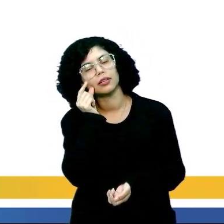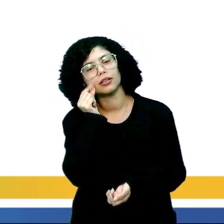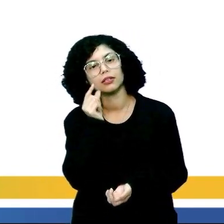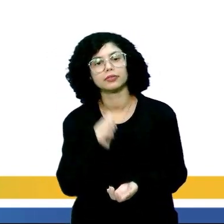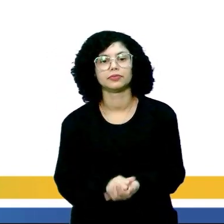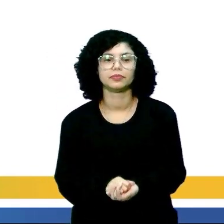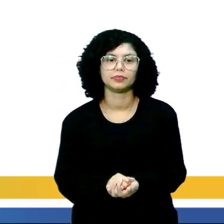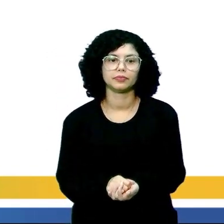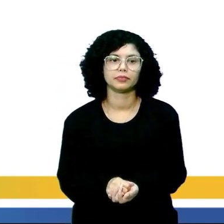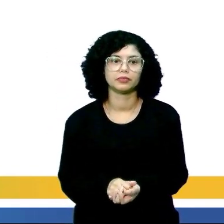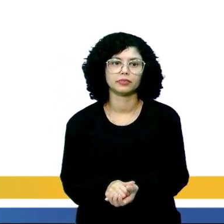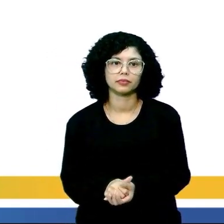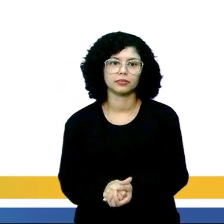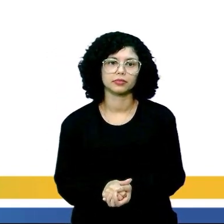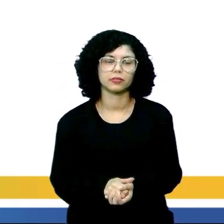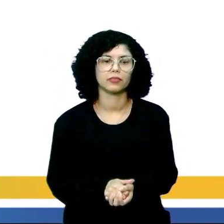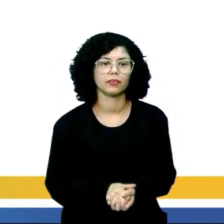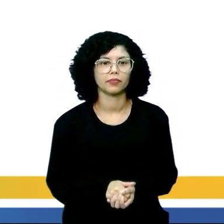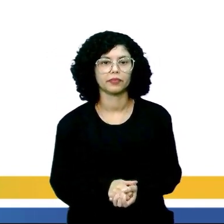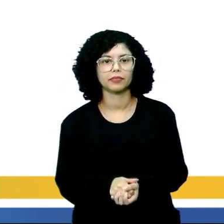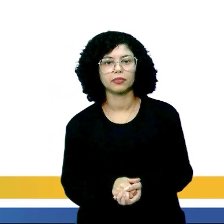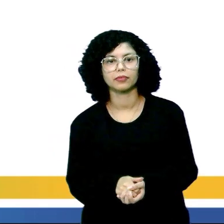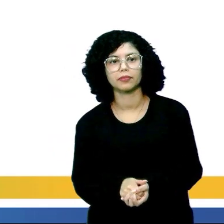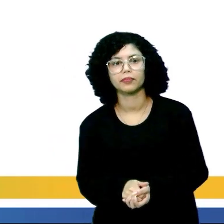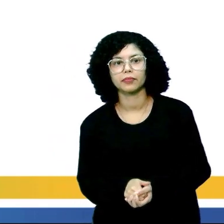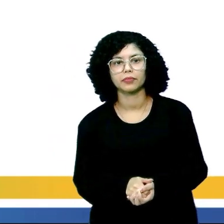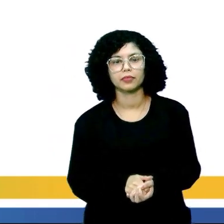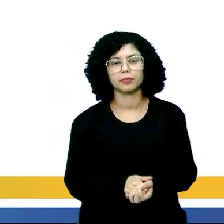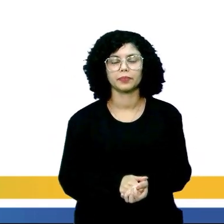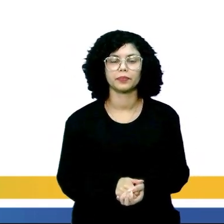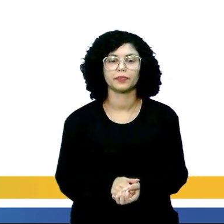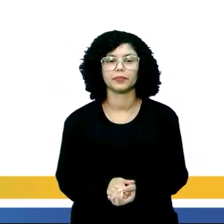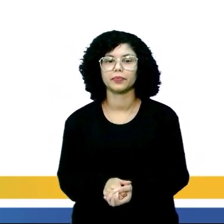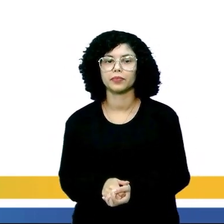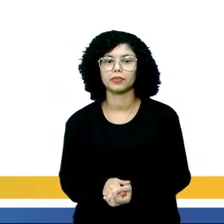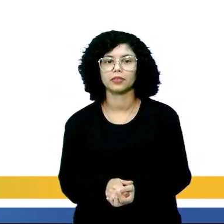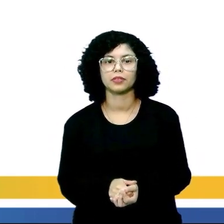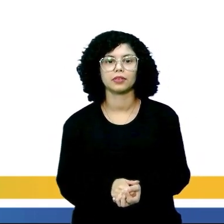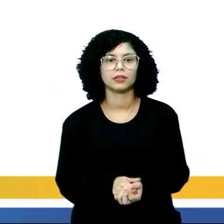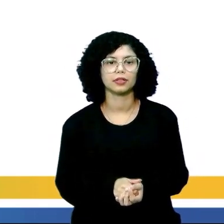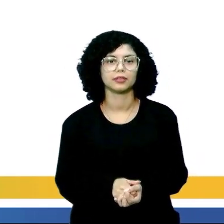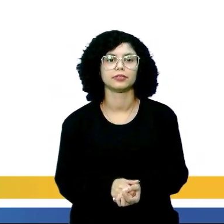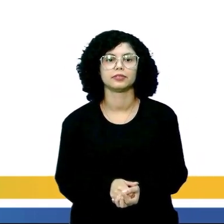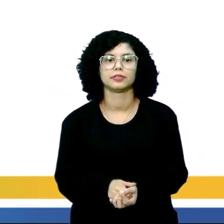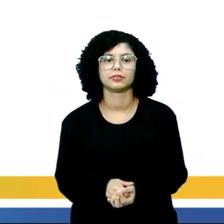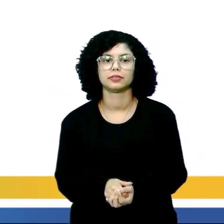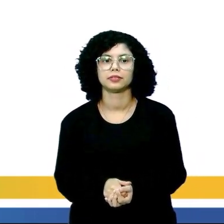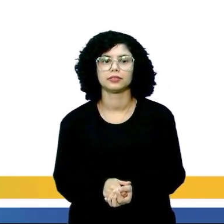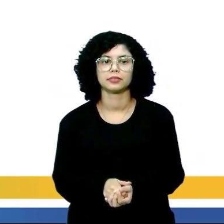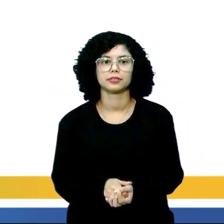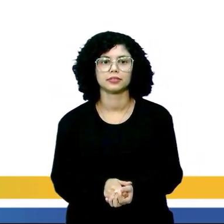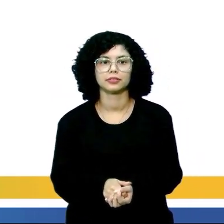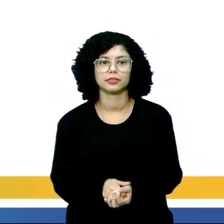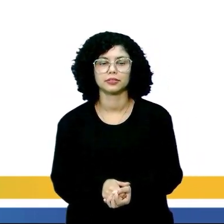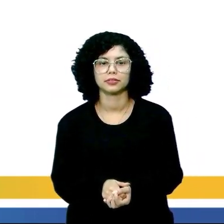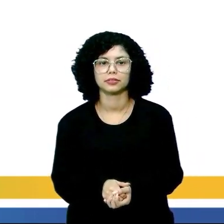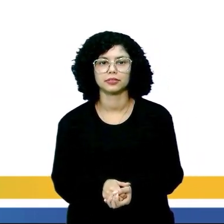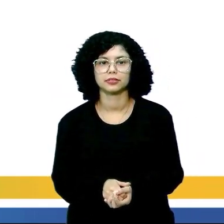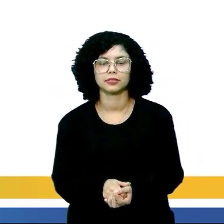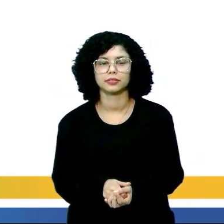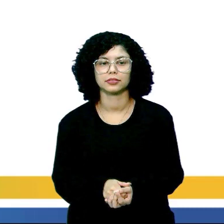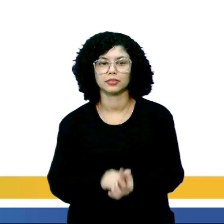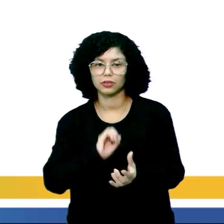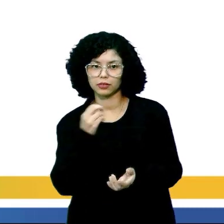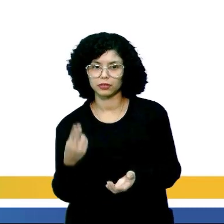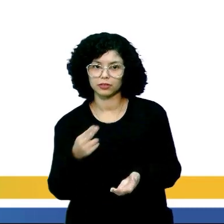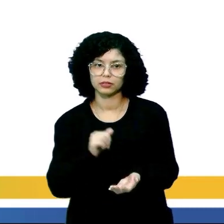né? Aí, ó, quando te cuentan un chiste, pero todos em entenderlo.